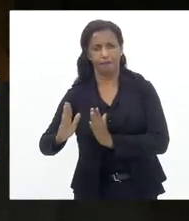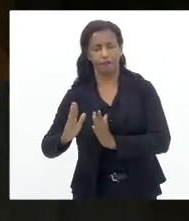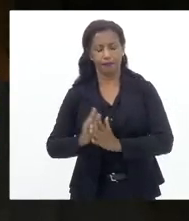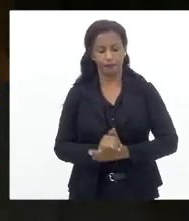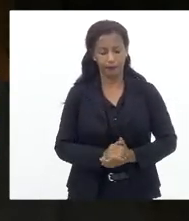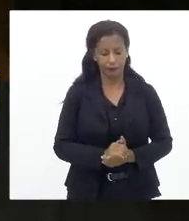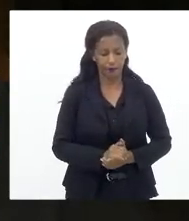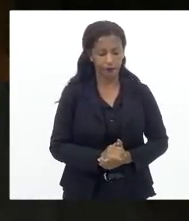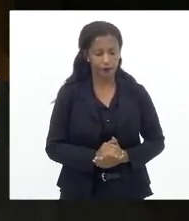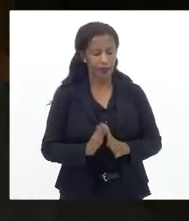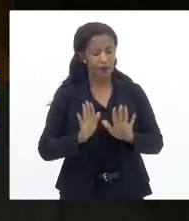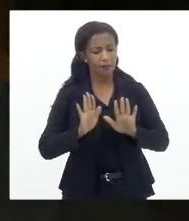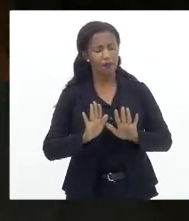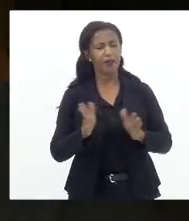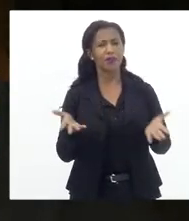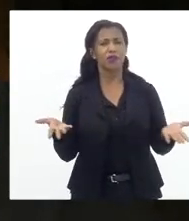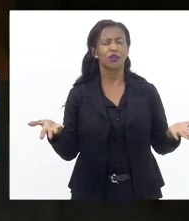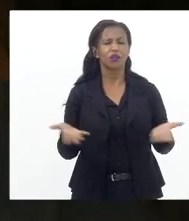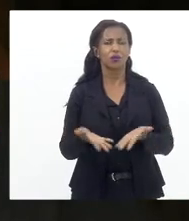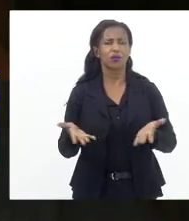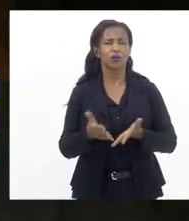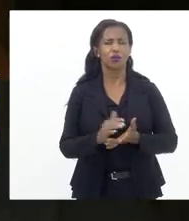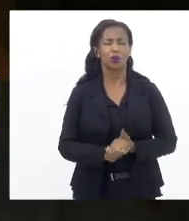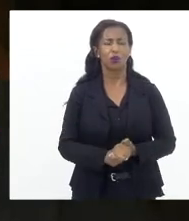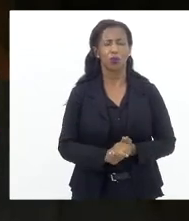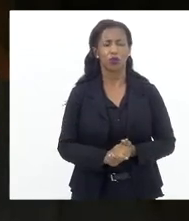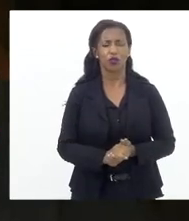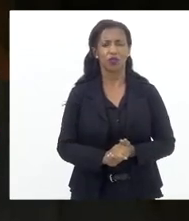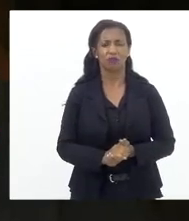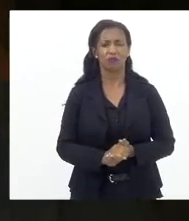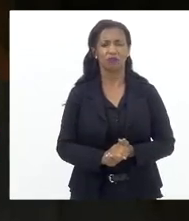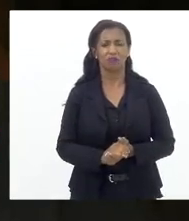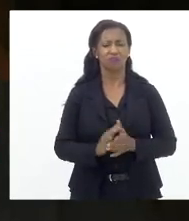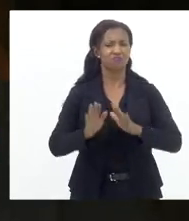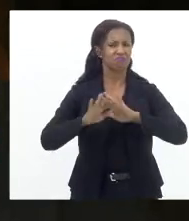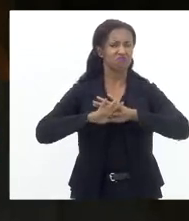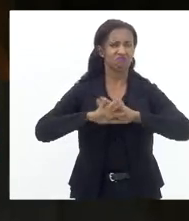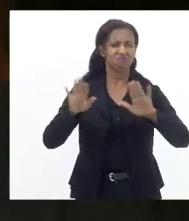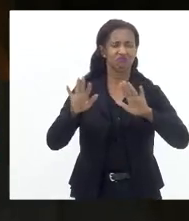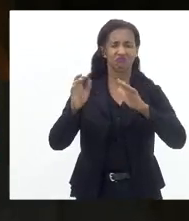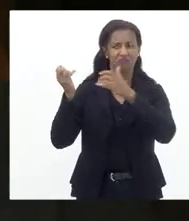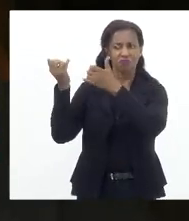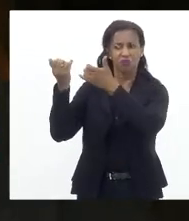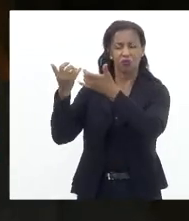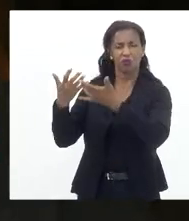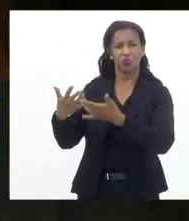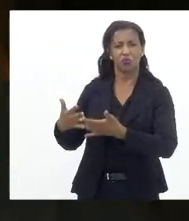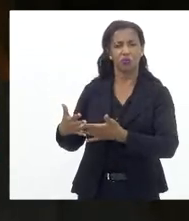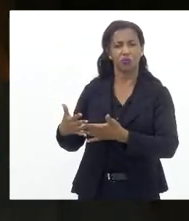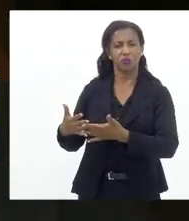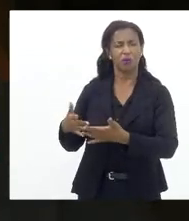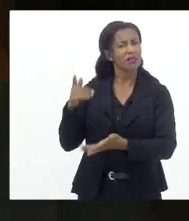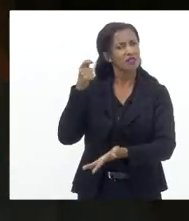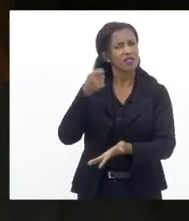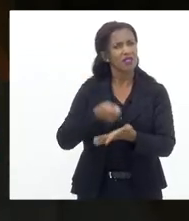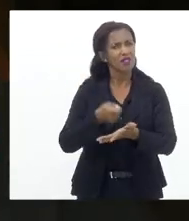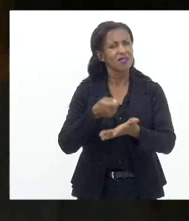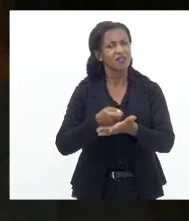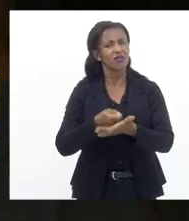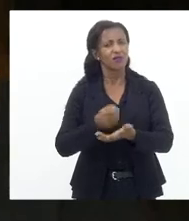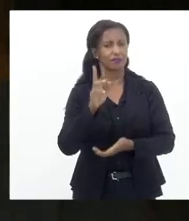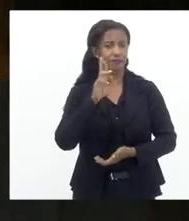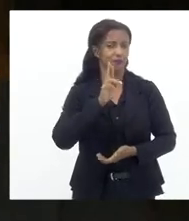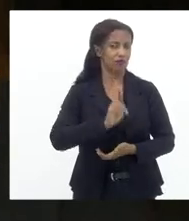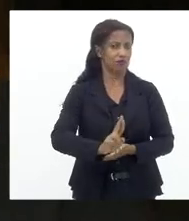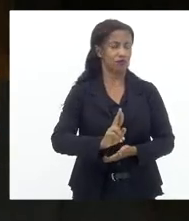mas o que me traz aqui hoje senhora Presidente longe é uma prestação de contas mas é exigir algumas